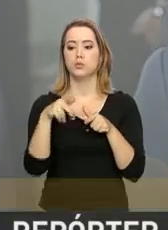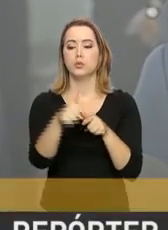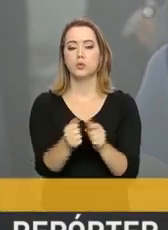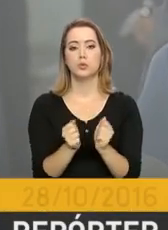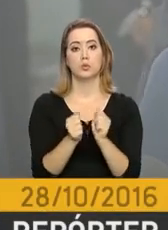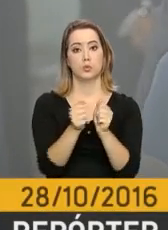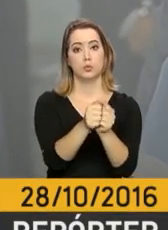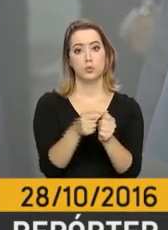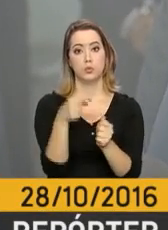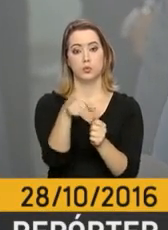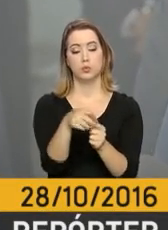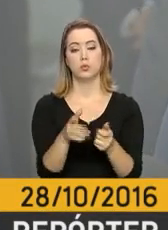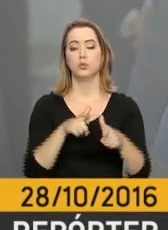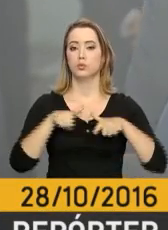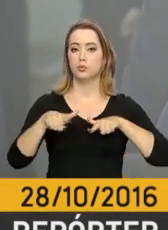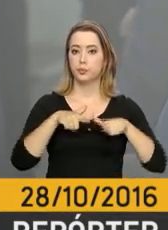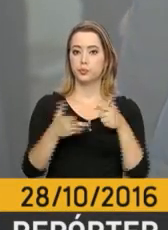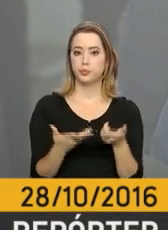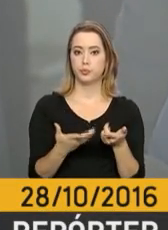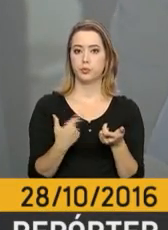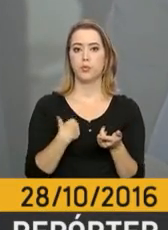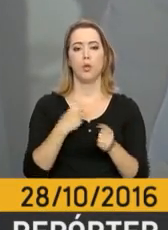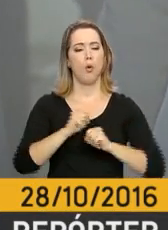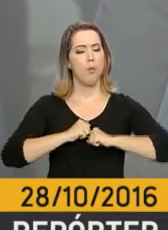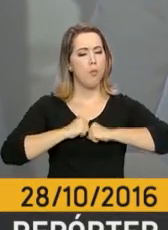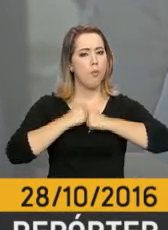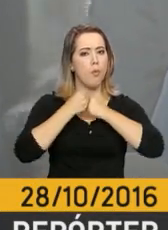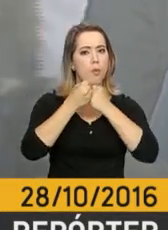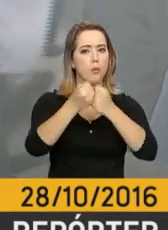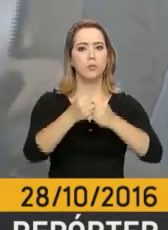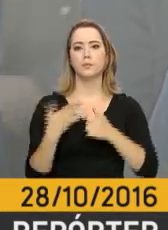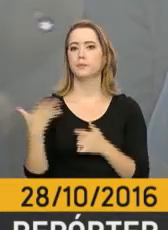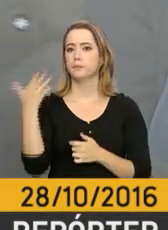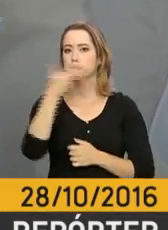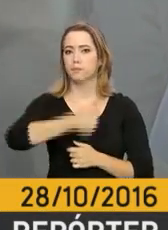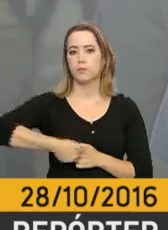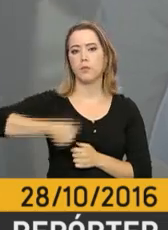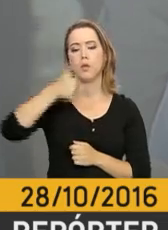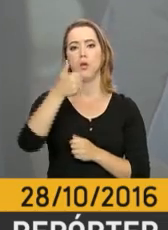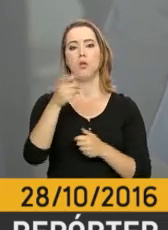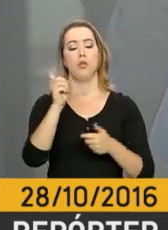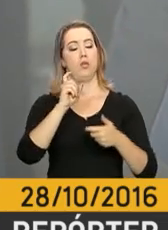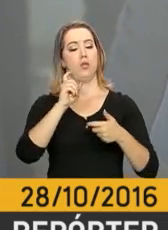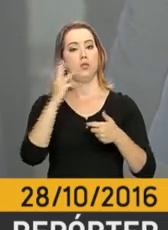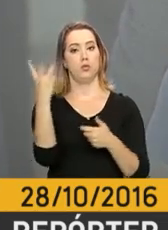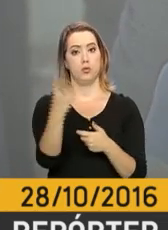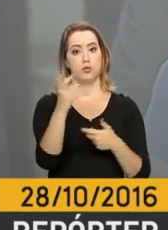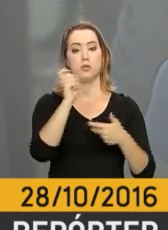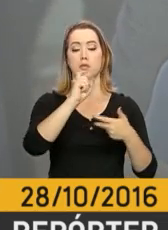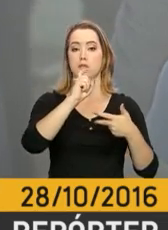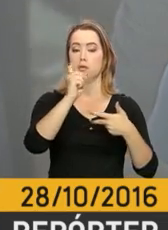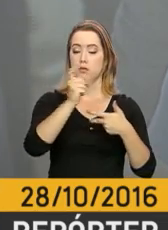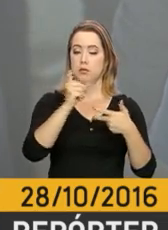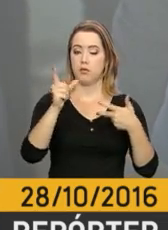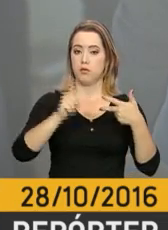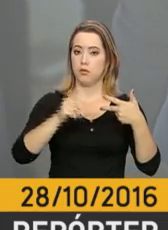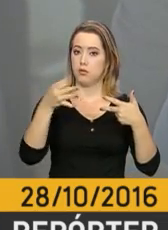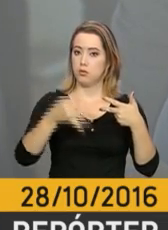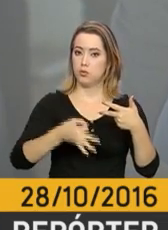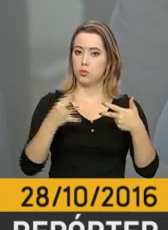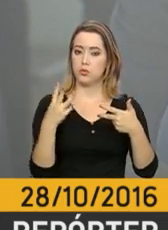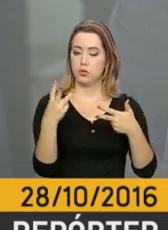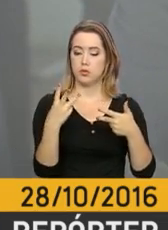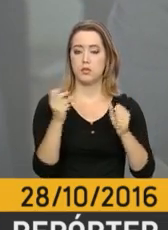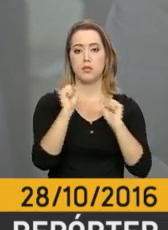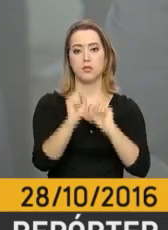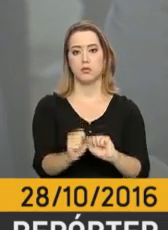todos trabalhassem juntos. E uma disposição extraordinária dos três poderes, do Procurador-Geral da República,